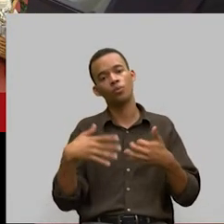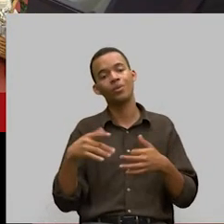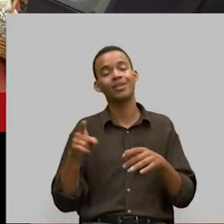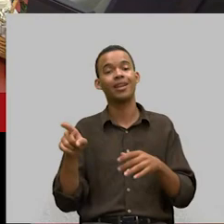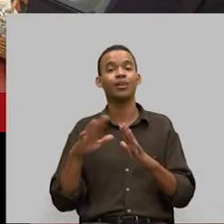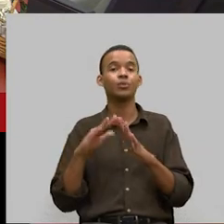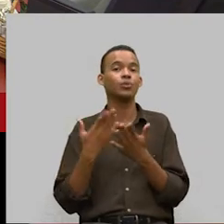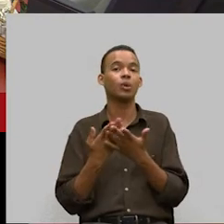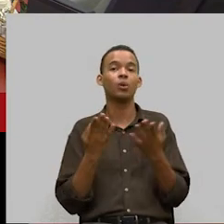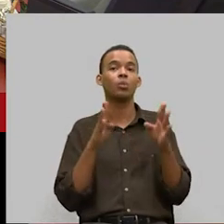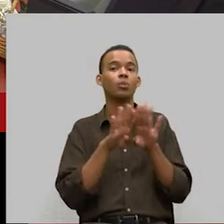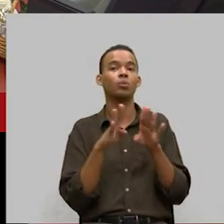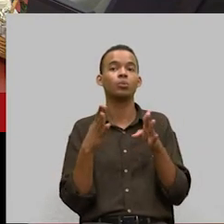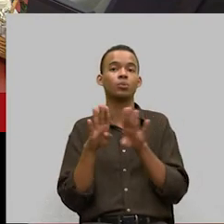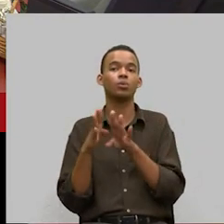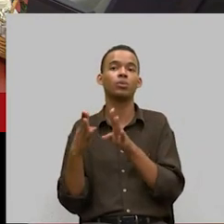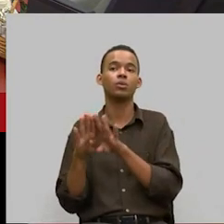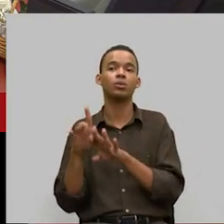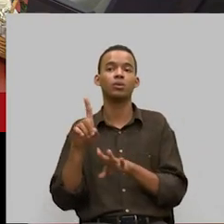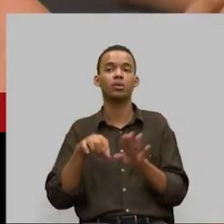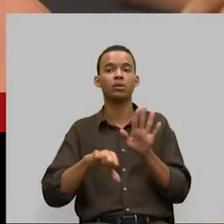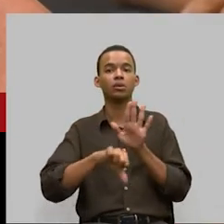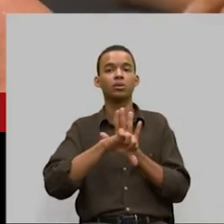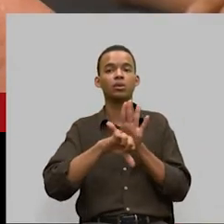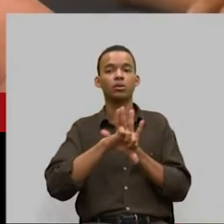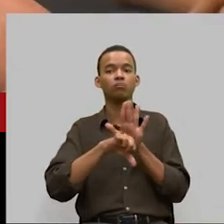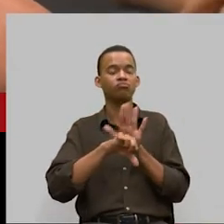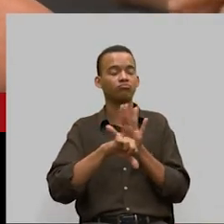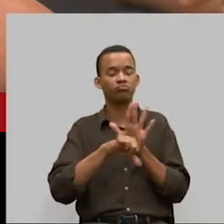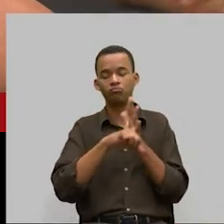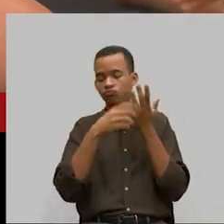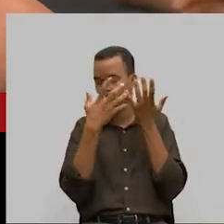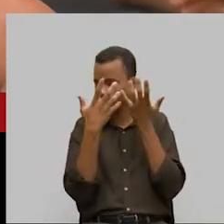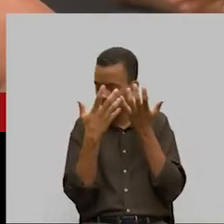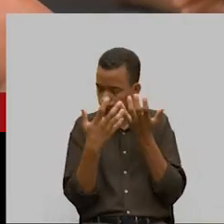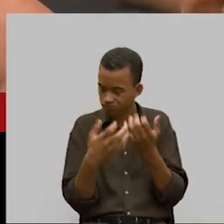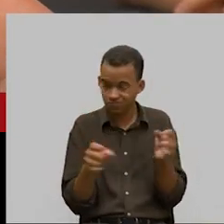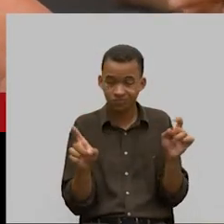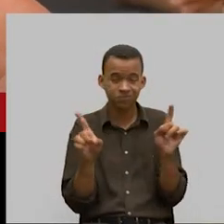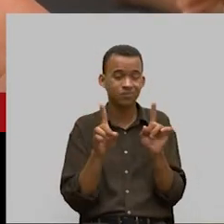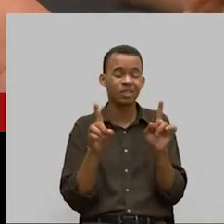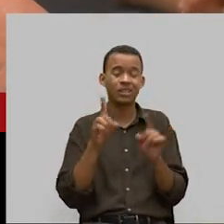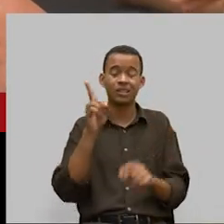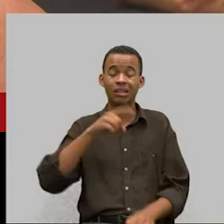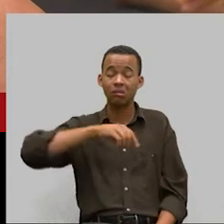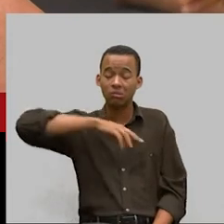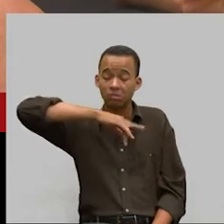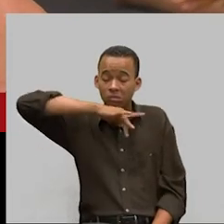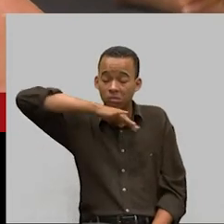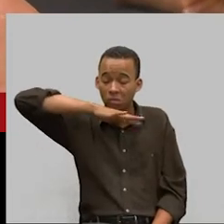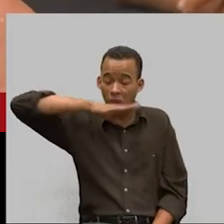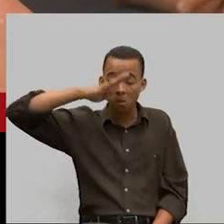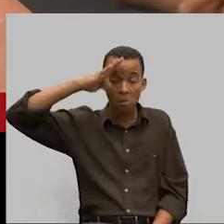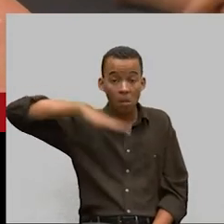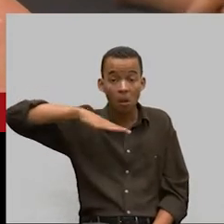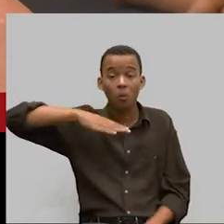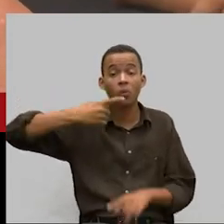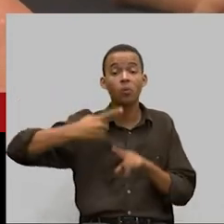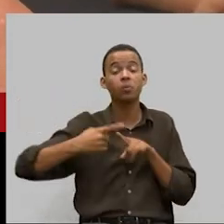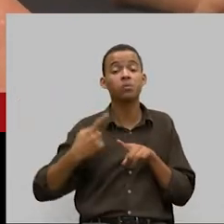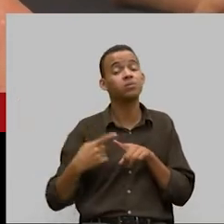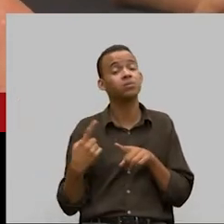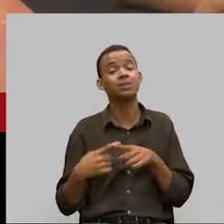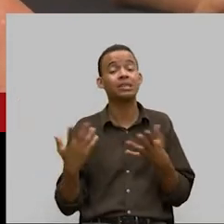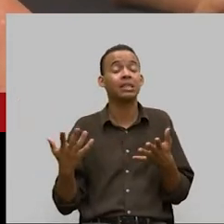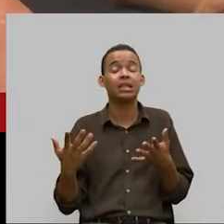é realmente um crime um crime inconcebível é perverso porque ele ele não não é